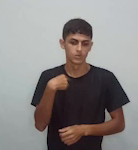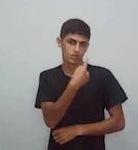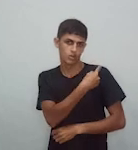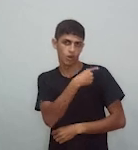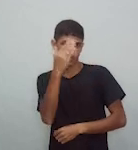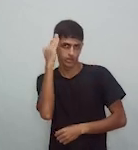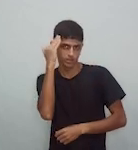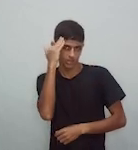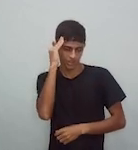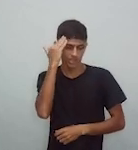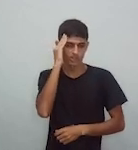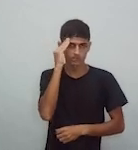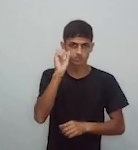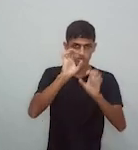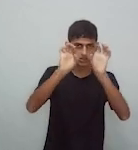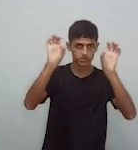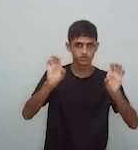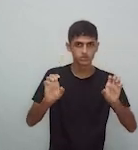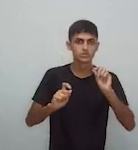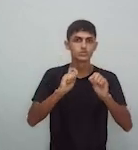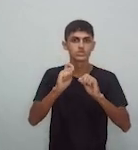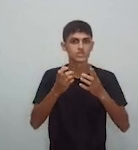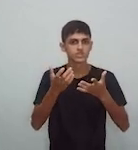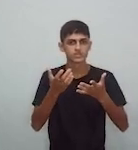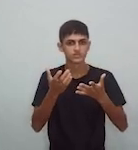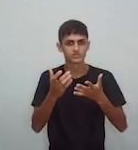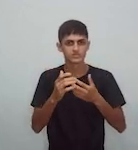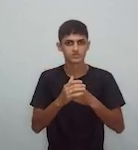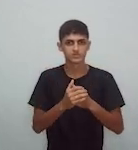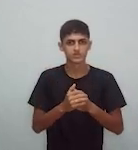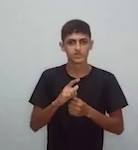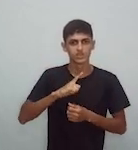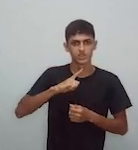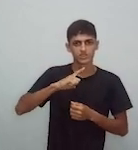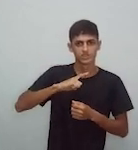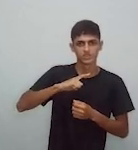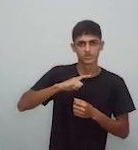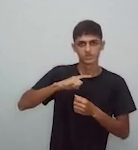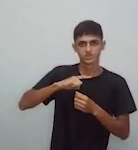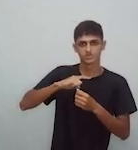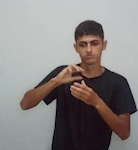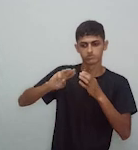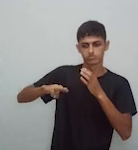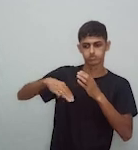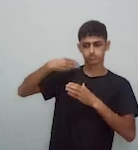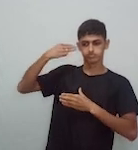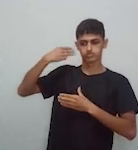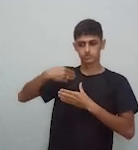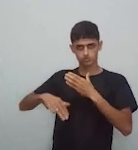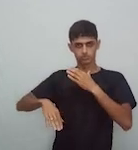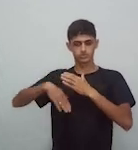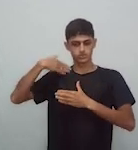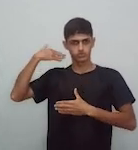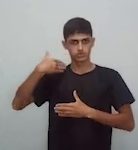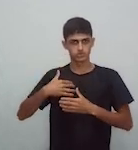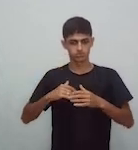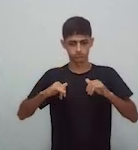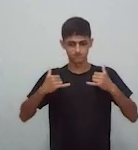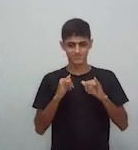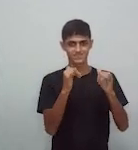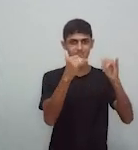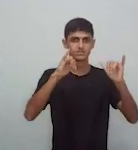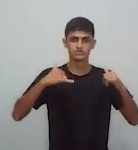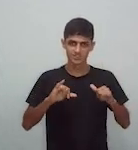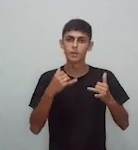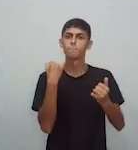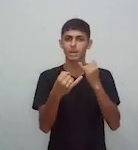entende essa estrutura como um receptor e um transmissor de energia, que basicamente é como